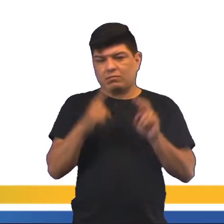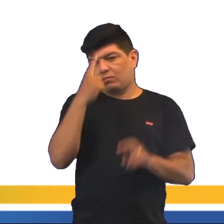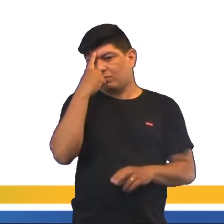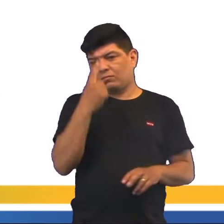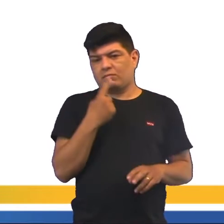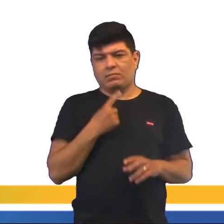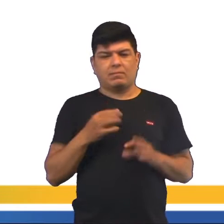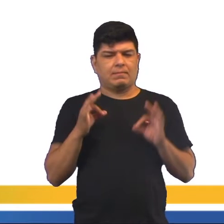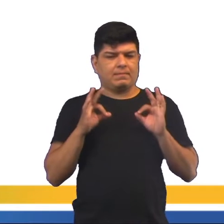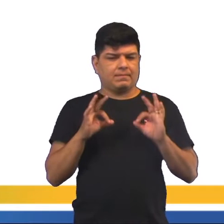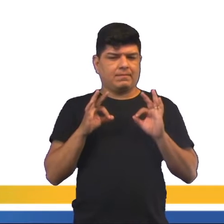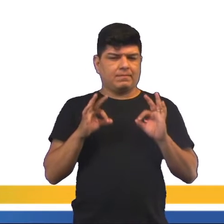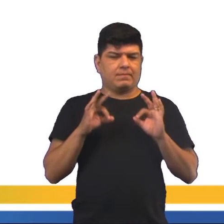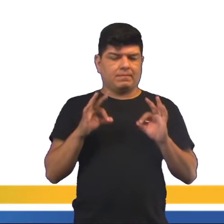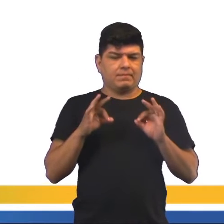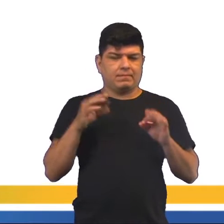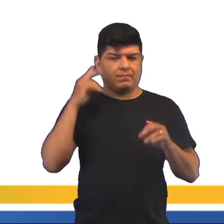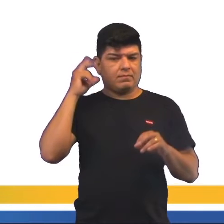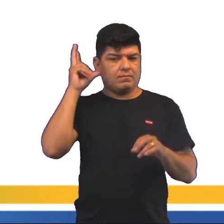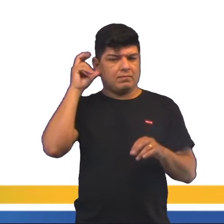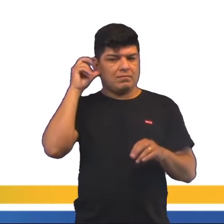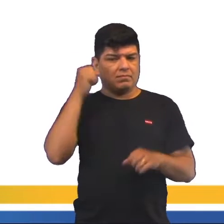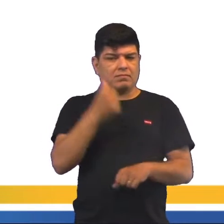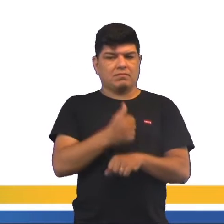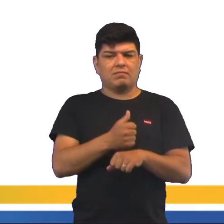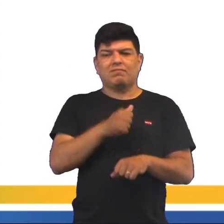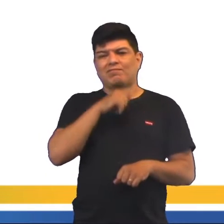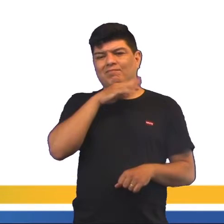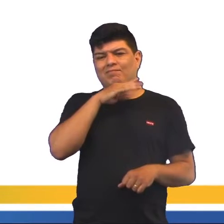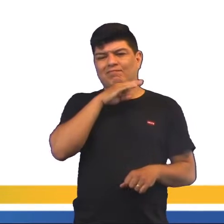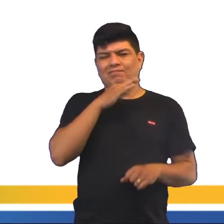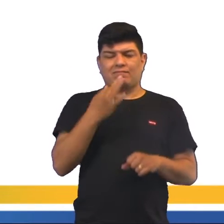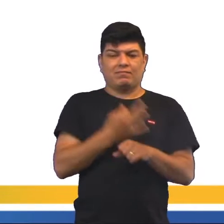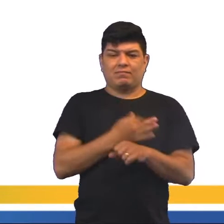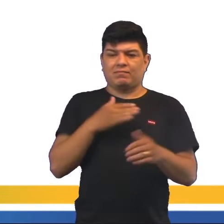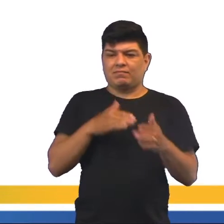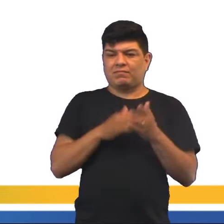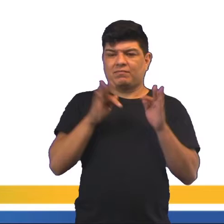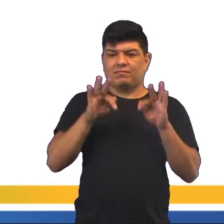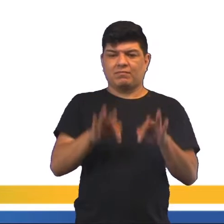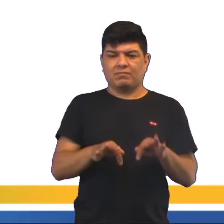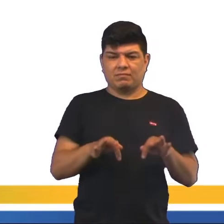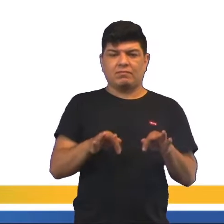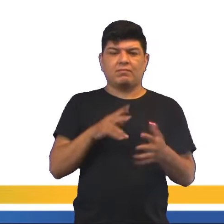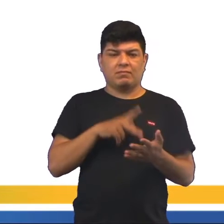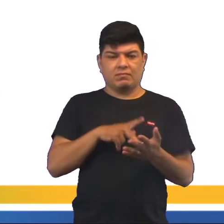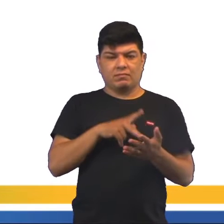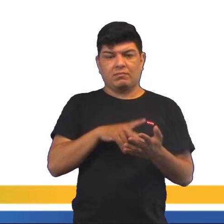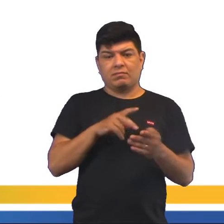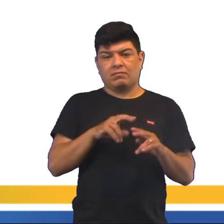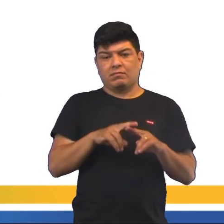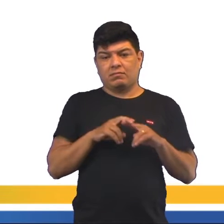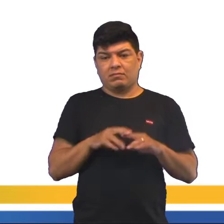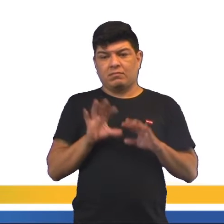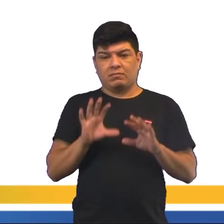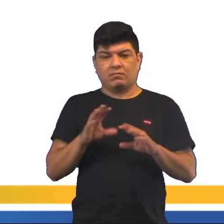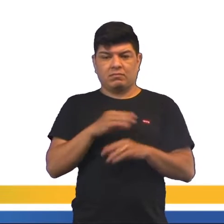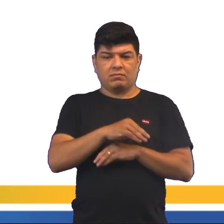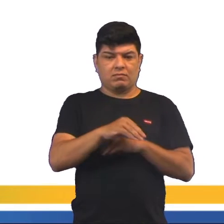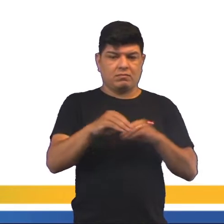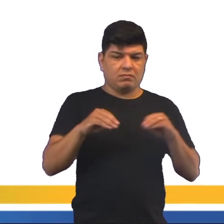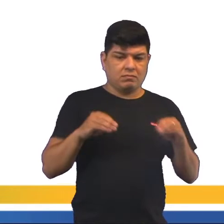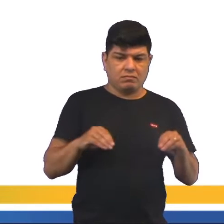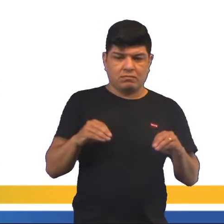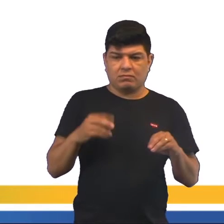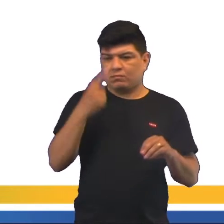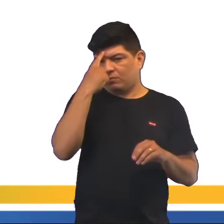imagem excelente e áudio de qualidade ruim, não vai suportar até o fim, não é verdade? Já no caso inverso,